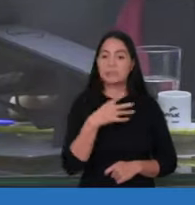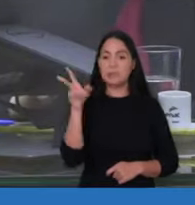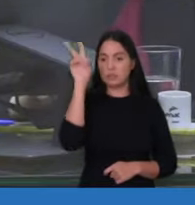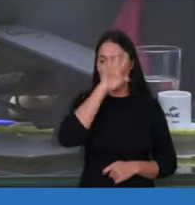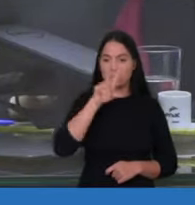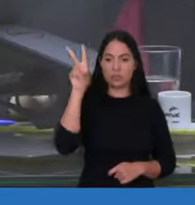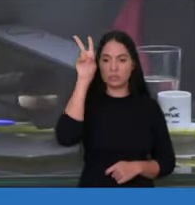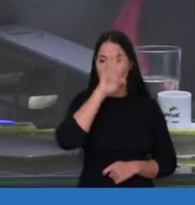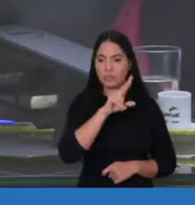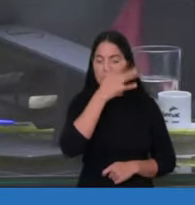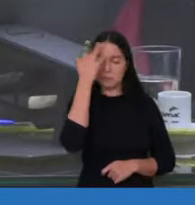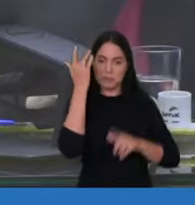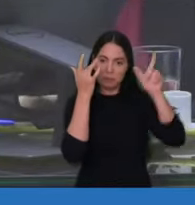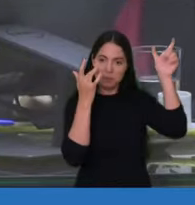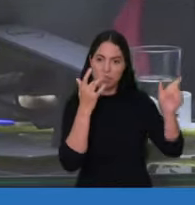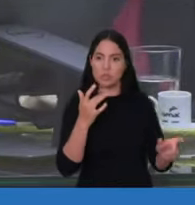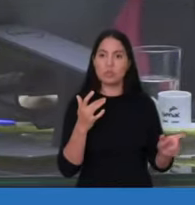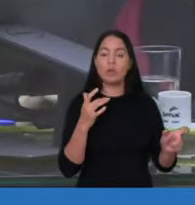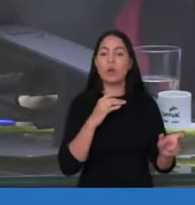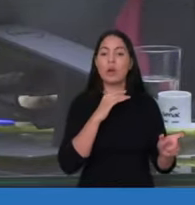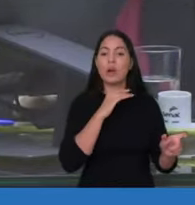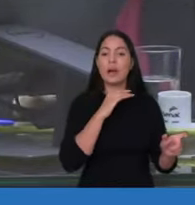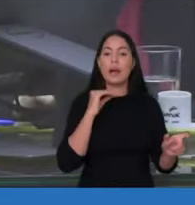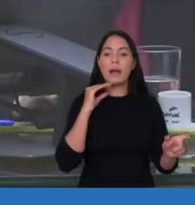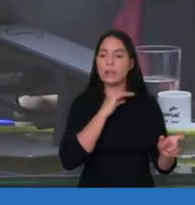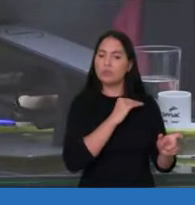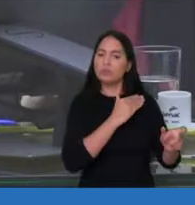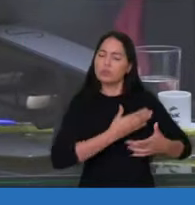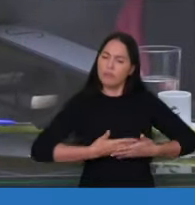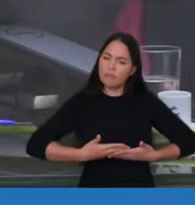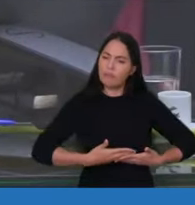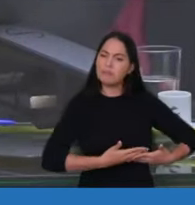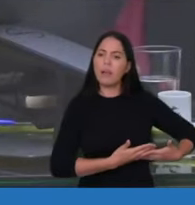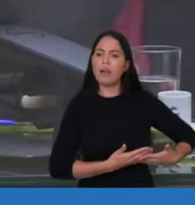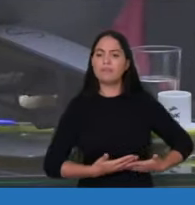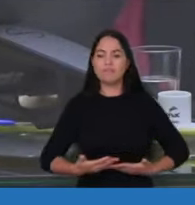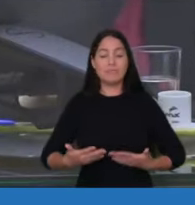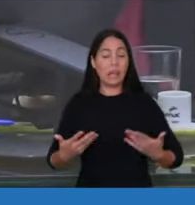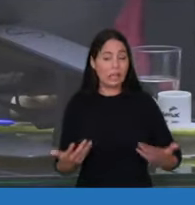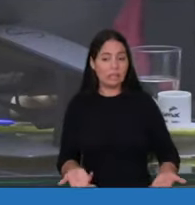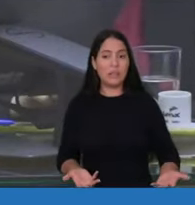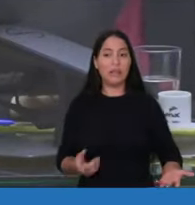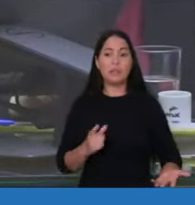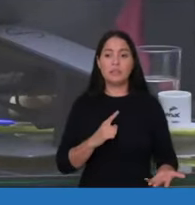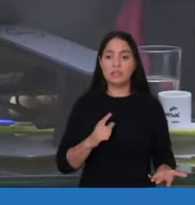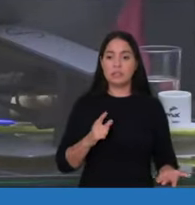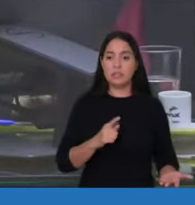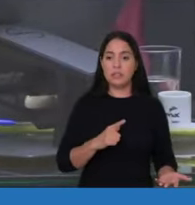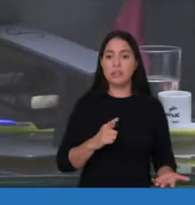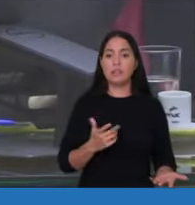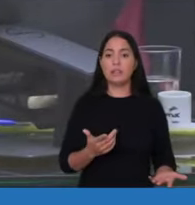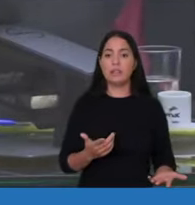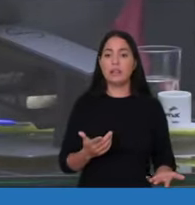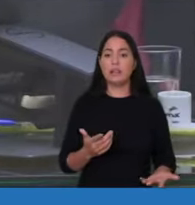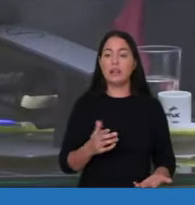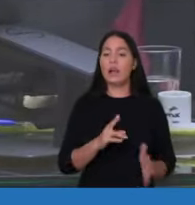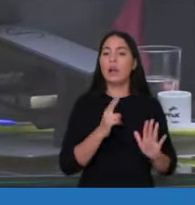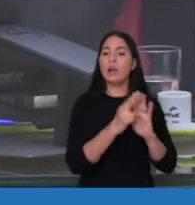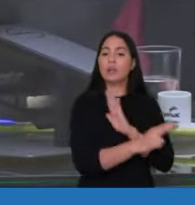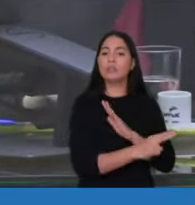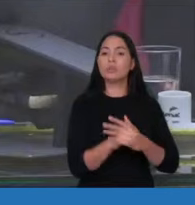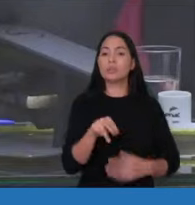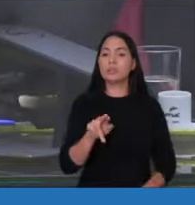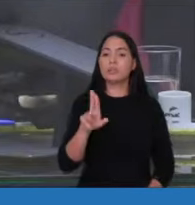Gente Grande, autores David Domênico, Tomás Miranda, Mama, Márcio Bola, Rony Oliveira e Danilo Firmino. Agradecendo